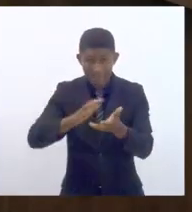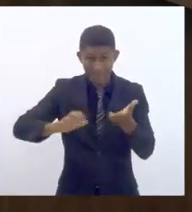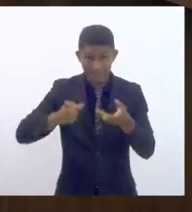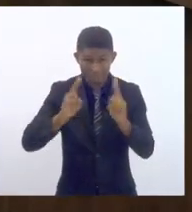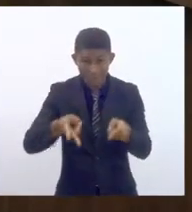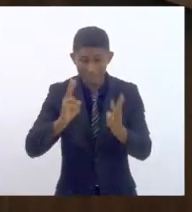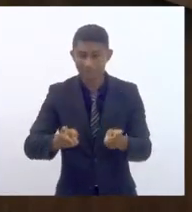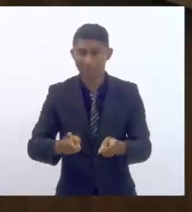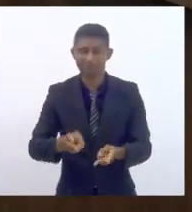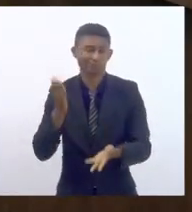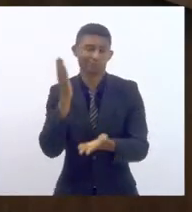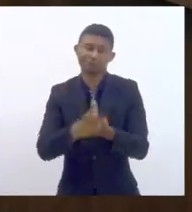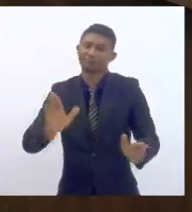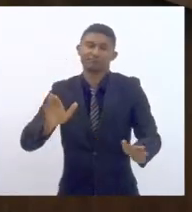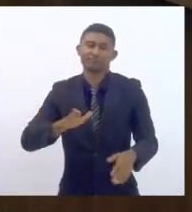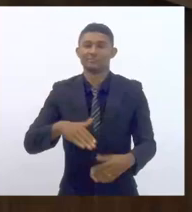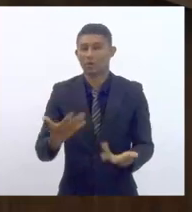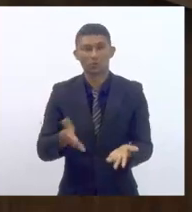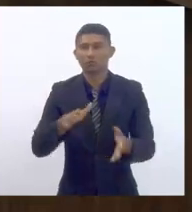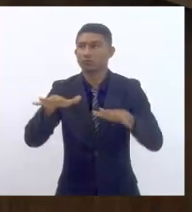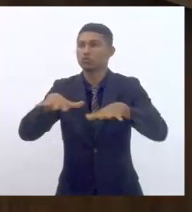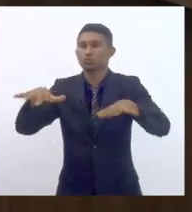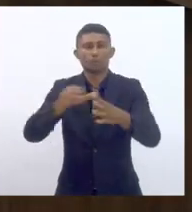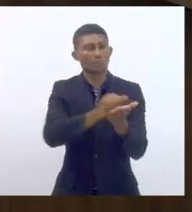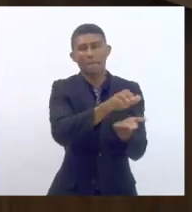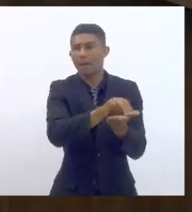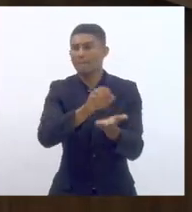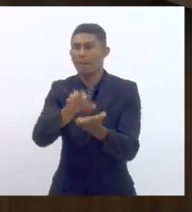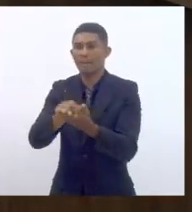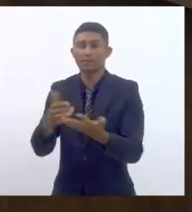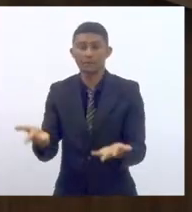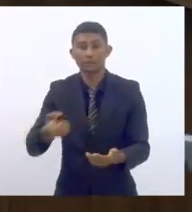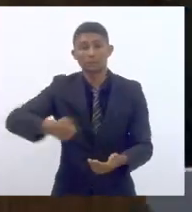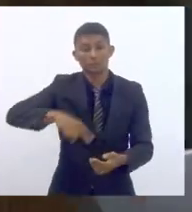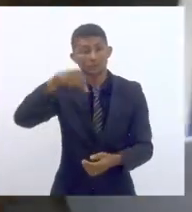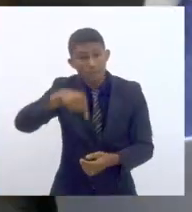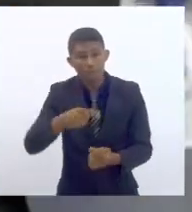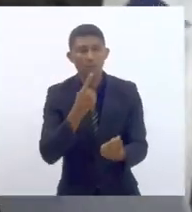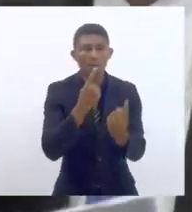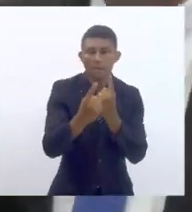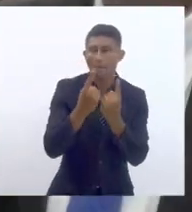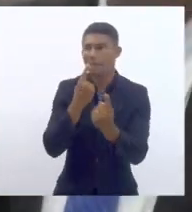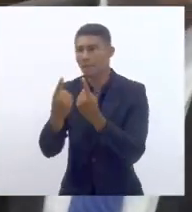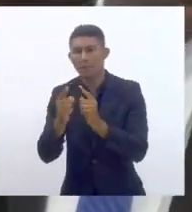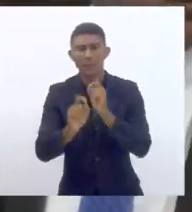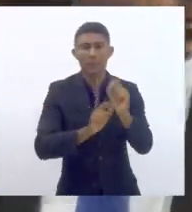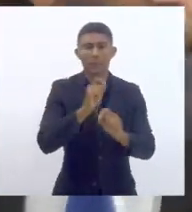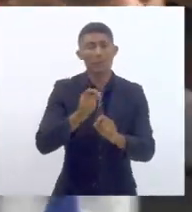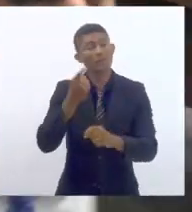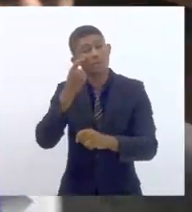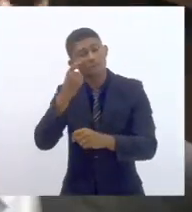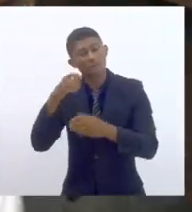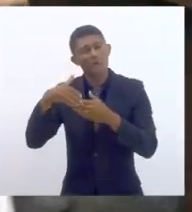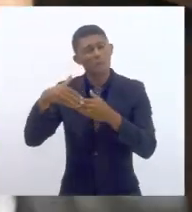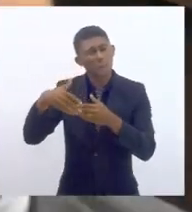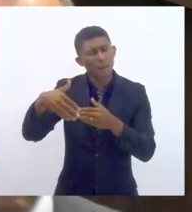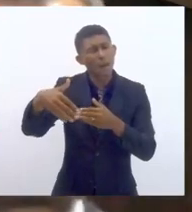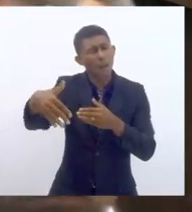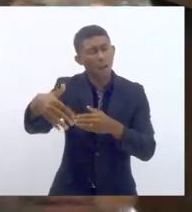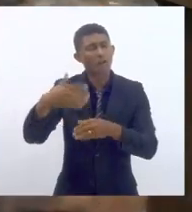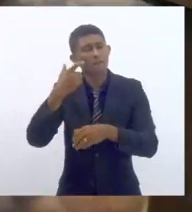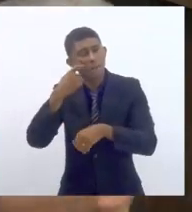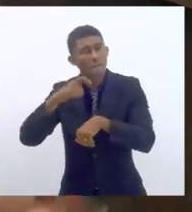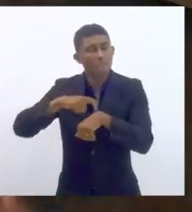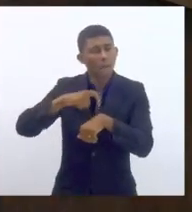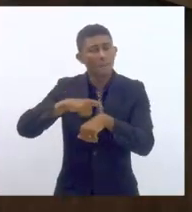Vai demitir todo mundo. Então, o que está sendo negociado aqui é o seguinte: vamos ganhar tempo, fica sobrestado. Não, o